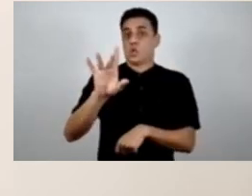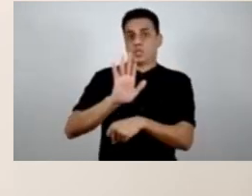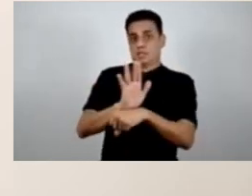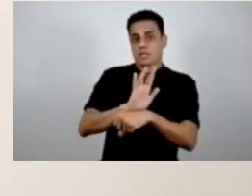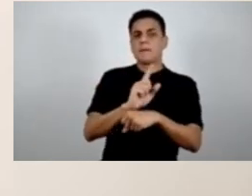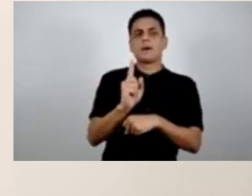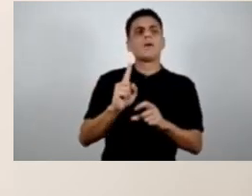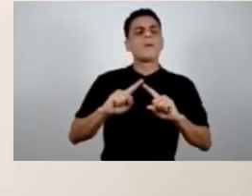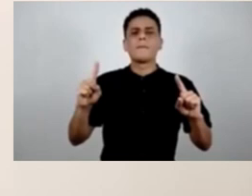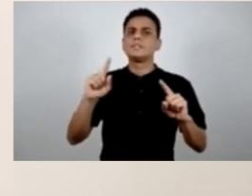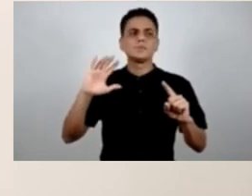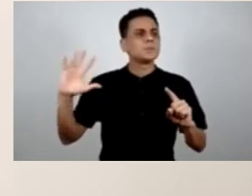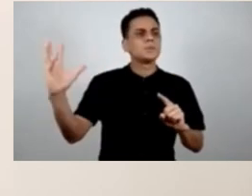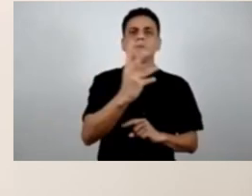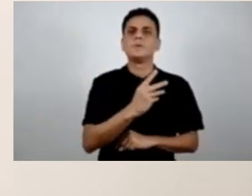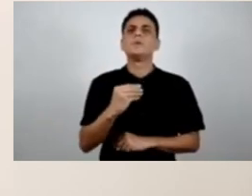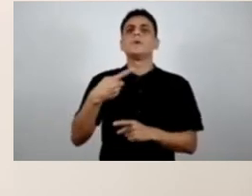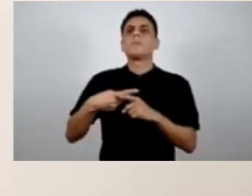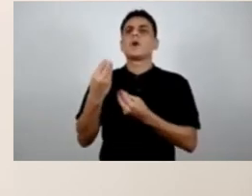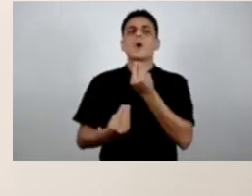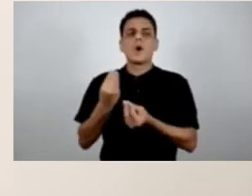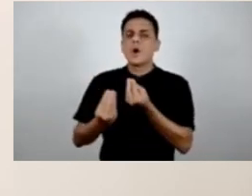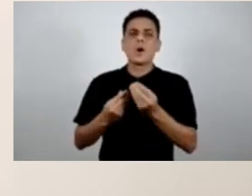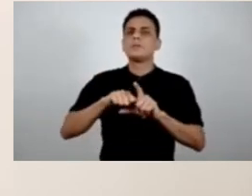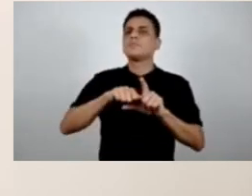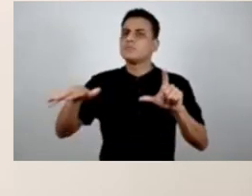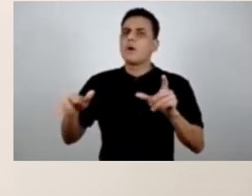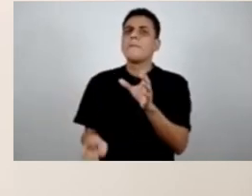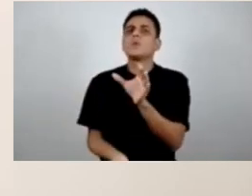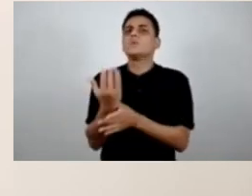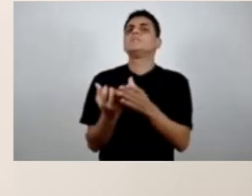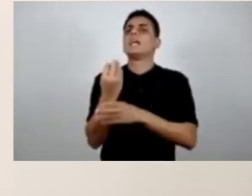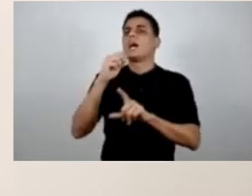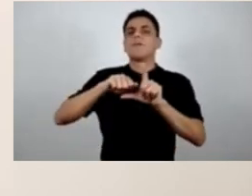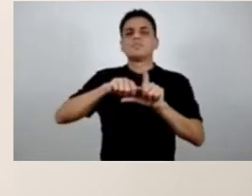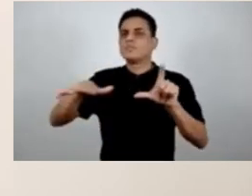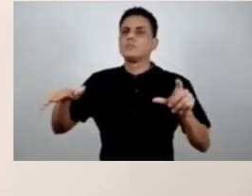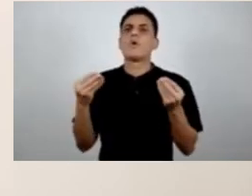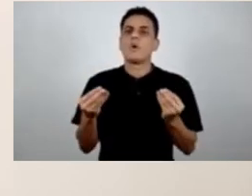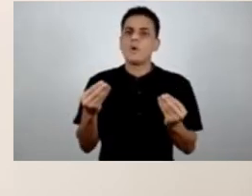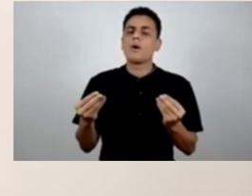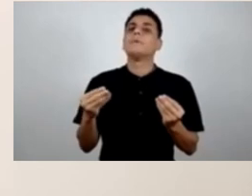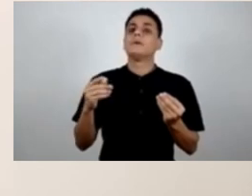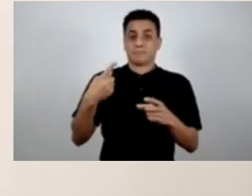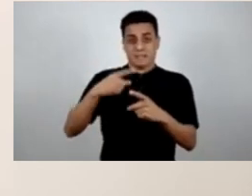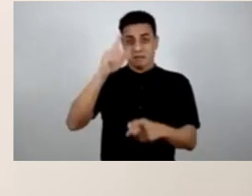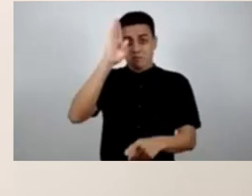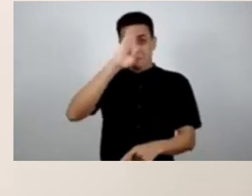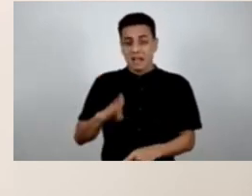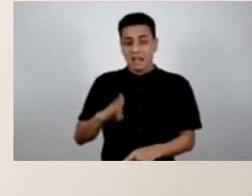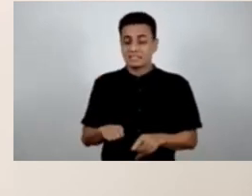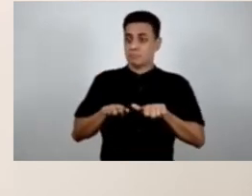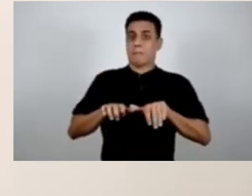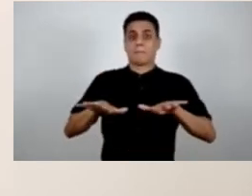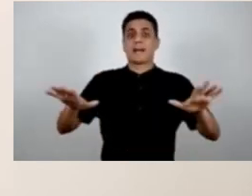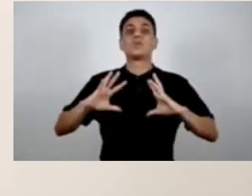só do cinema, mas do audiovisual como um todo, porque a gente sempre falou que o Brasil foi muito autofágico em termos de produção audiovisual, né? Porque era um país de proporções enormes,